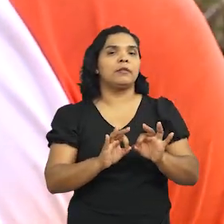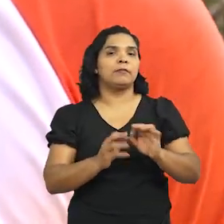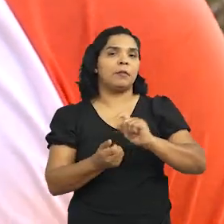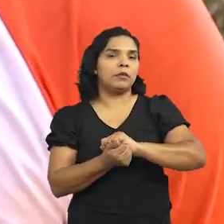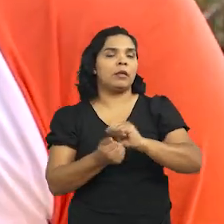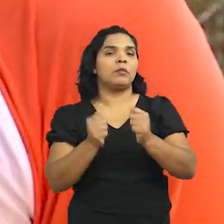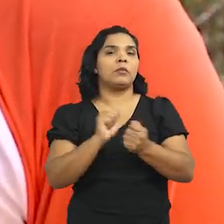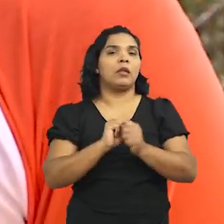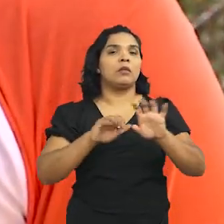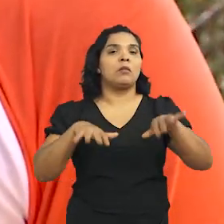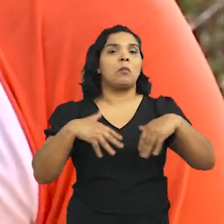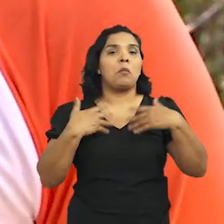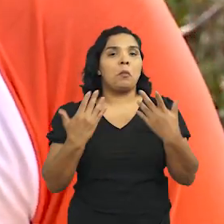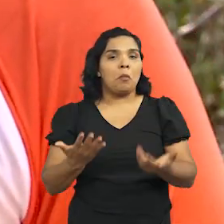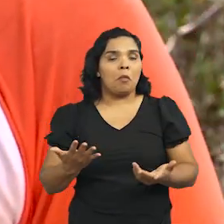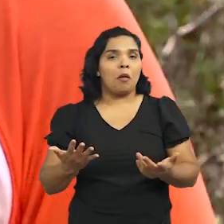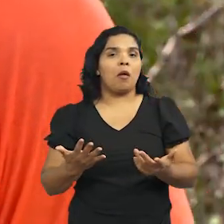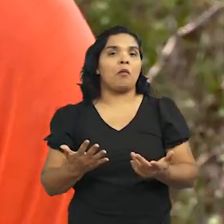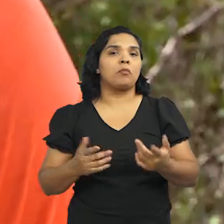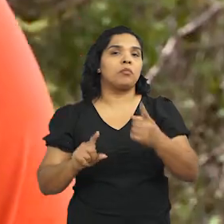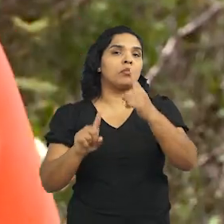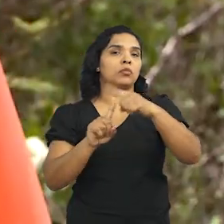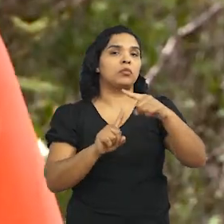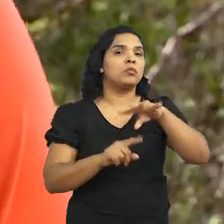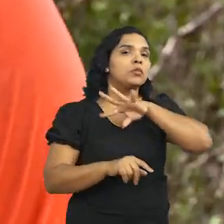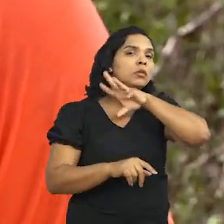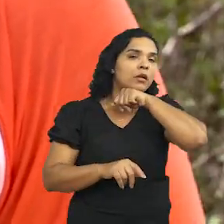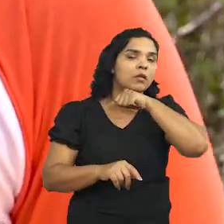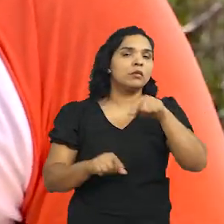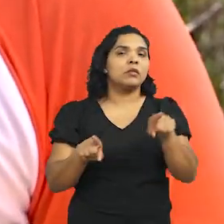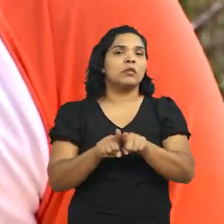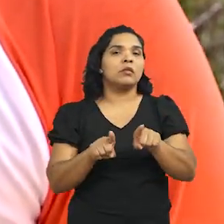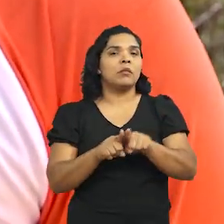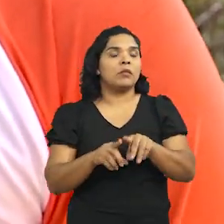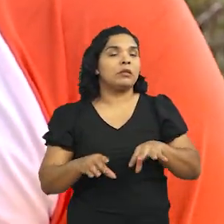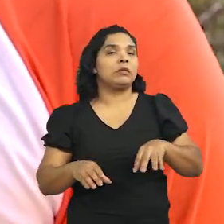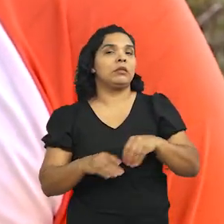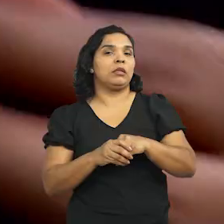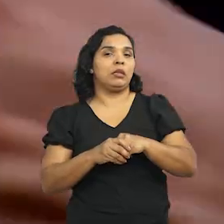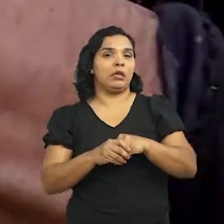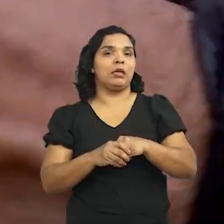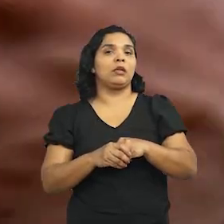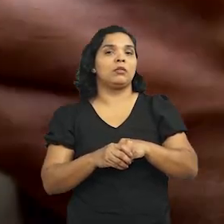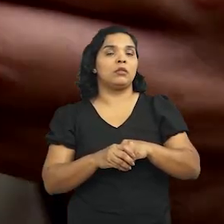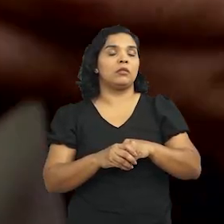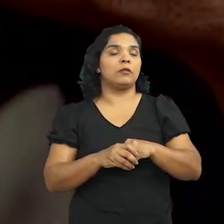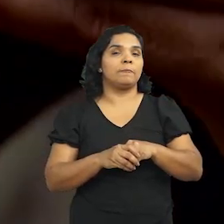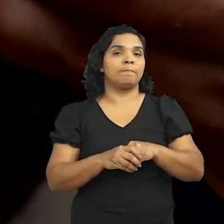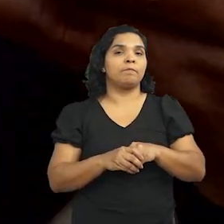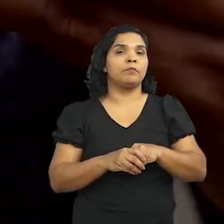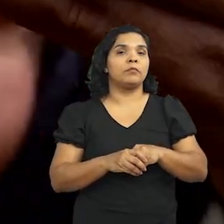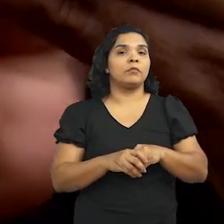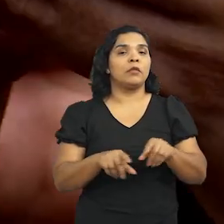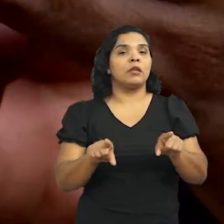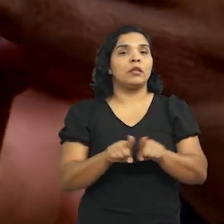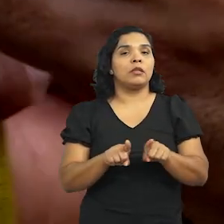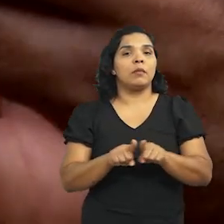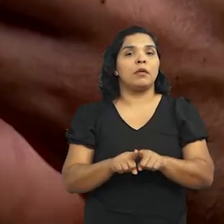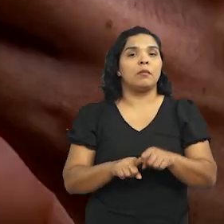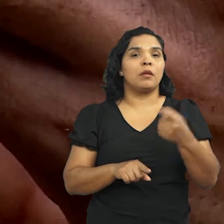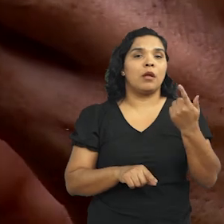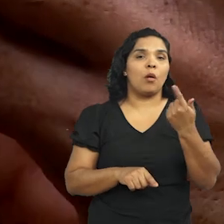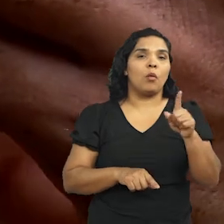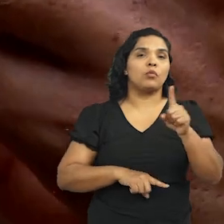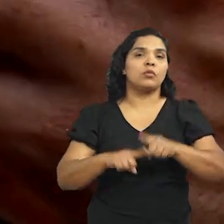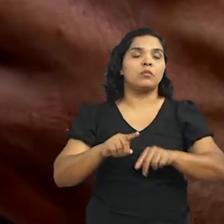adaptada para o uso da construção, para identificar quais são as espécies que têm um potencial uso, tanto em relação à sua geometria, seu